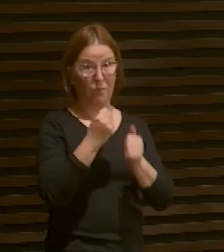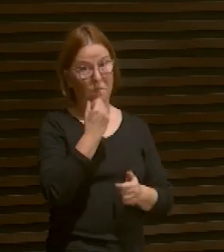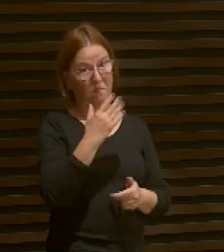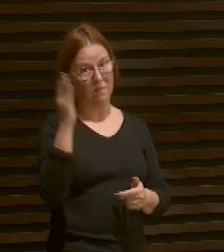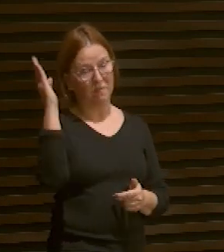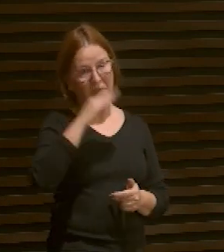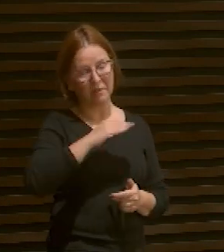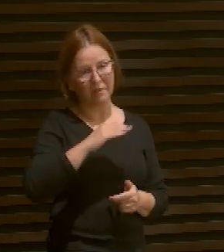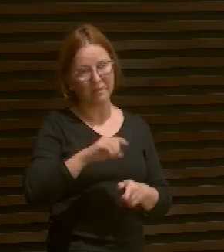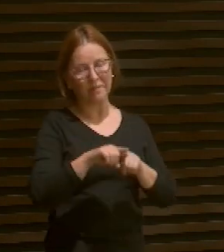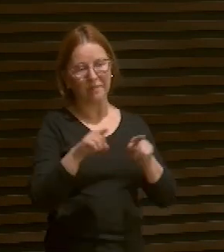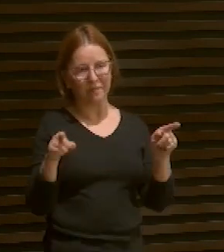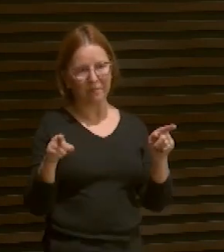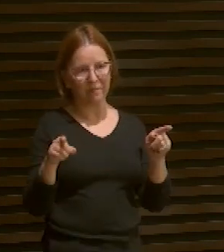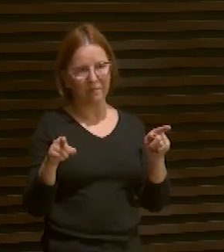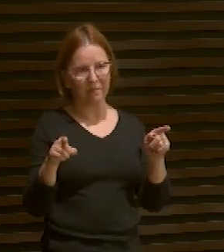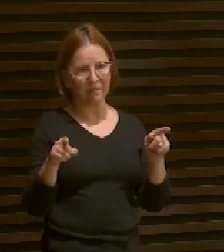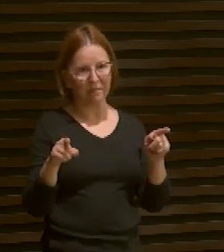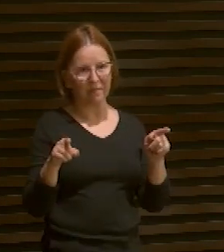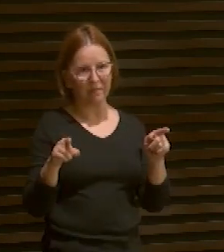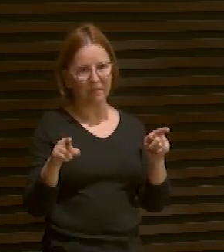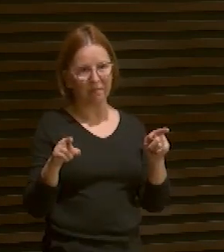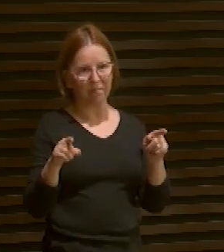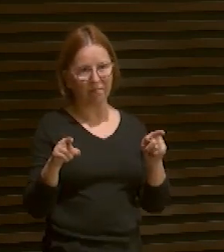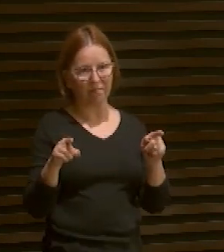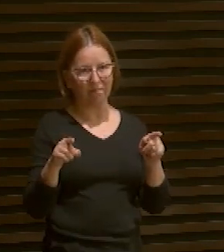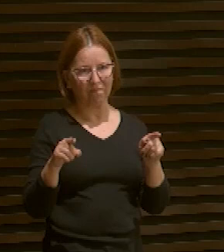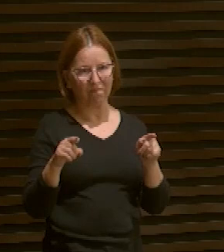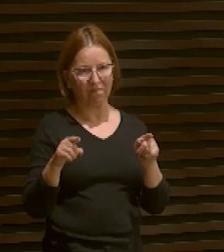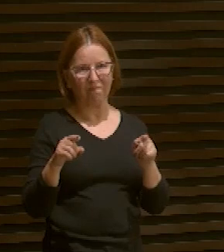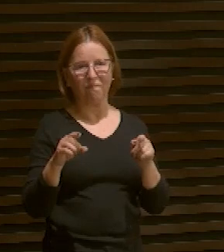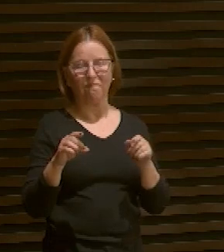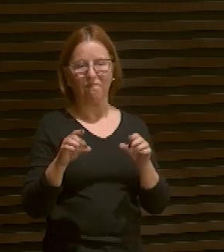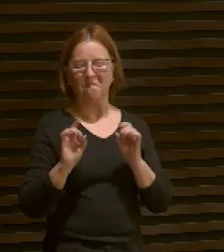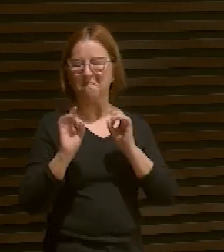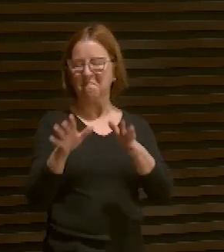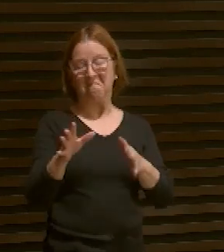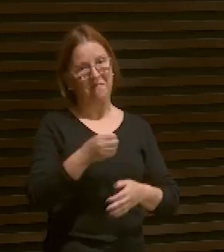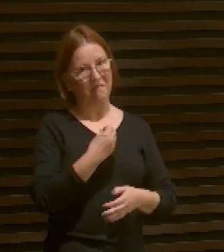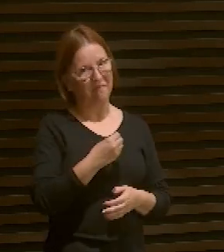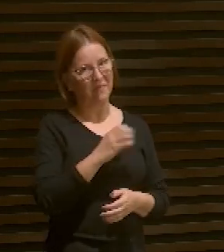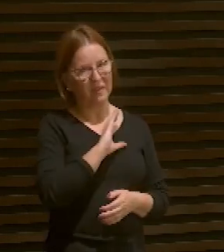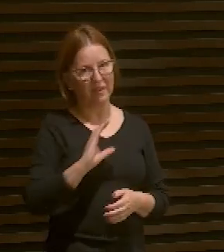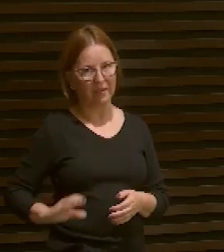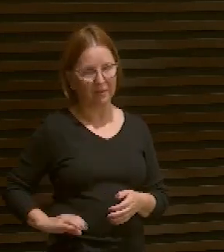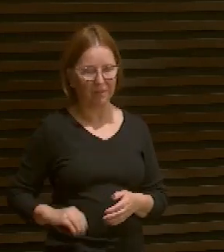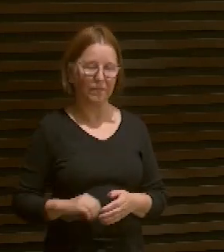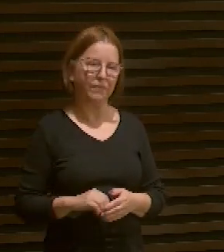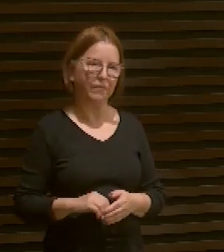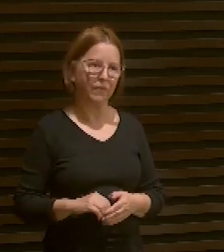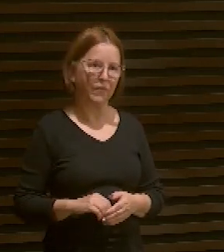mal, mas ele abriu mão da vida de Cristo. No Espírito somos participantes de uma árvore